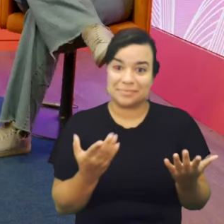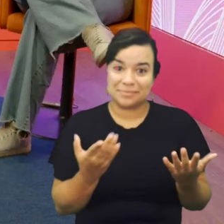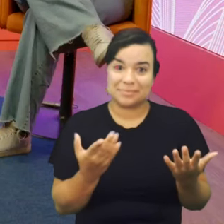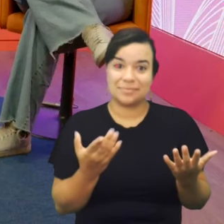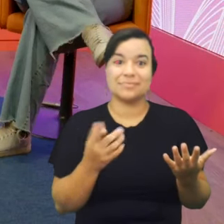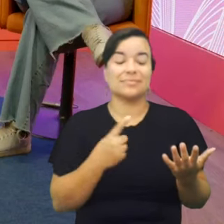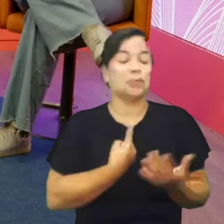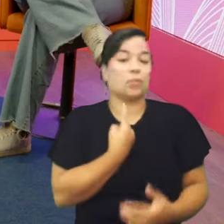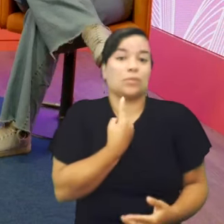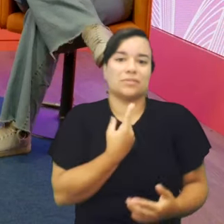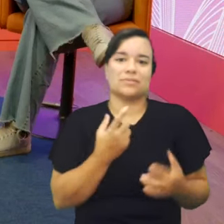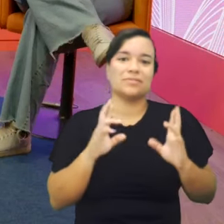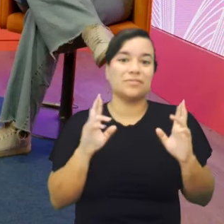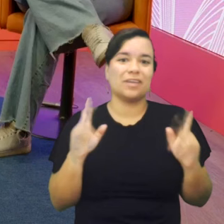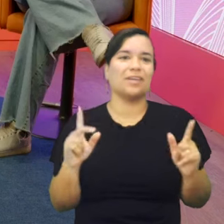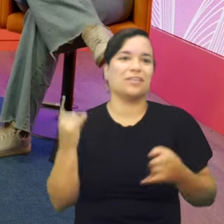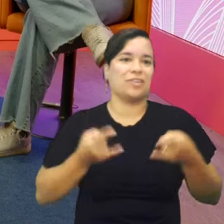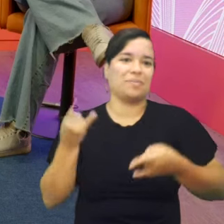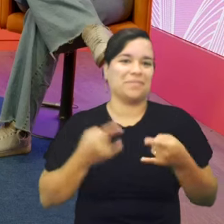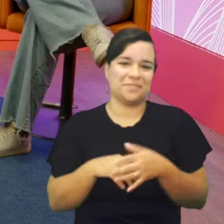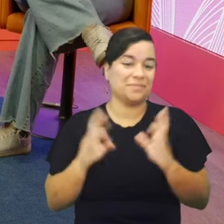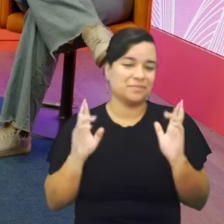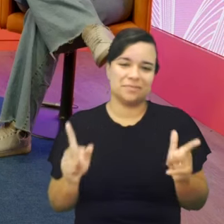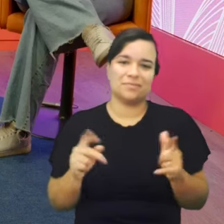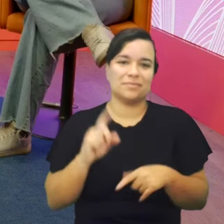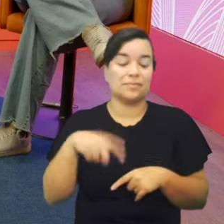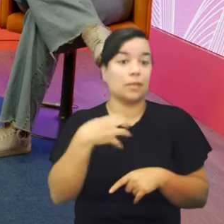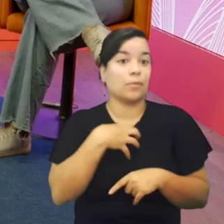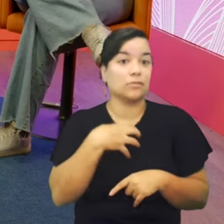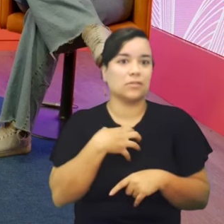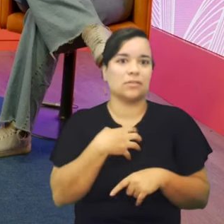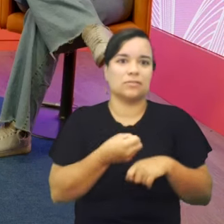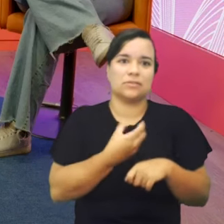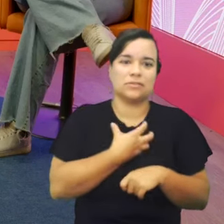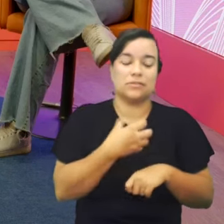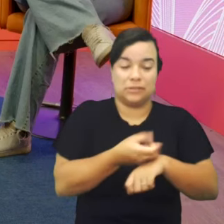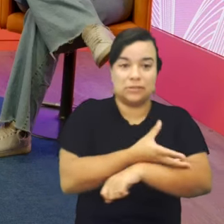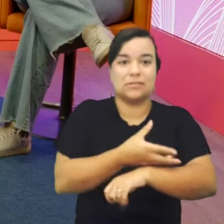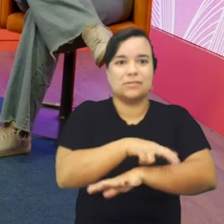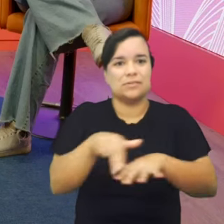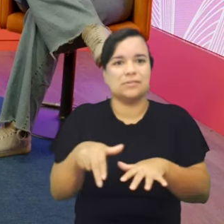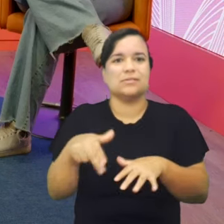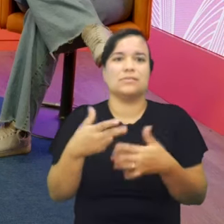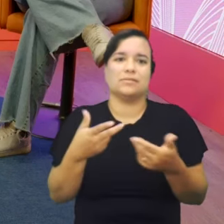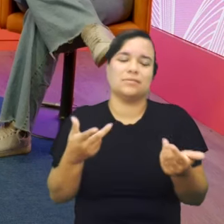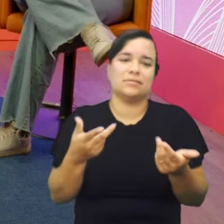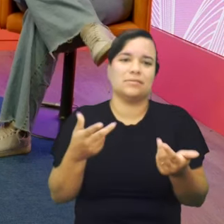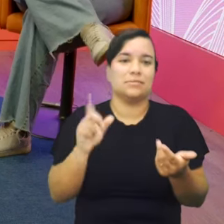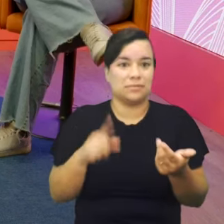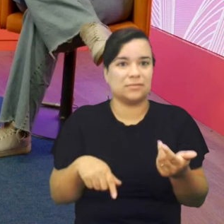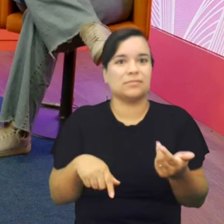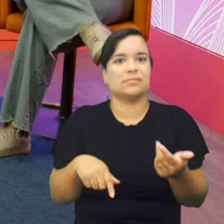É ser singular, né? Exatamente. É ser singular. É ser emoção, né? Que os negócios delas têm tudo a ver com isso, né? Exatamente. De resgate